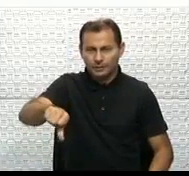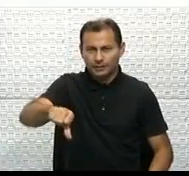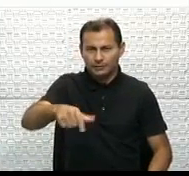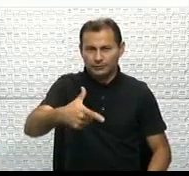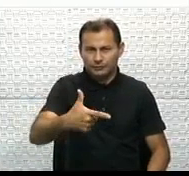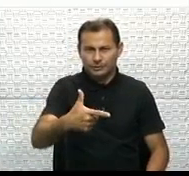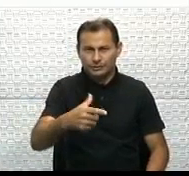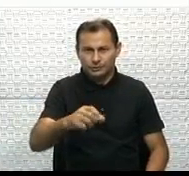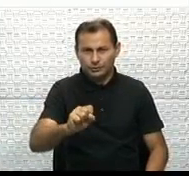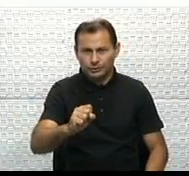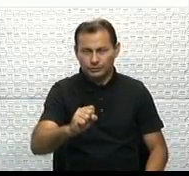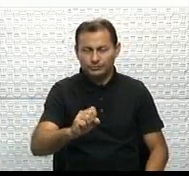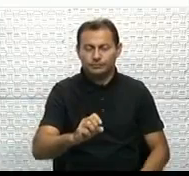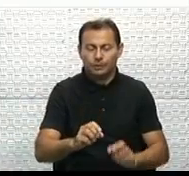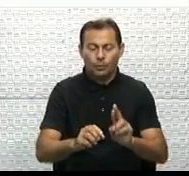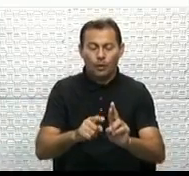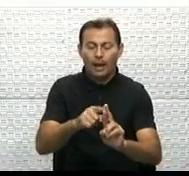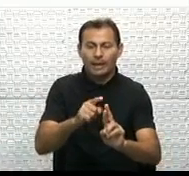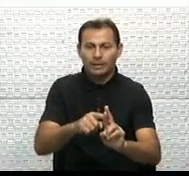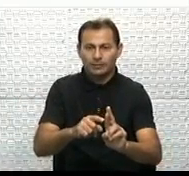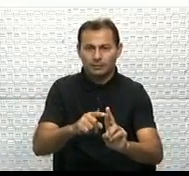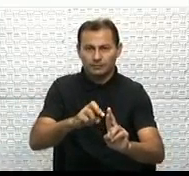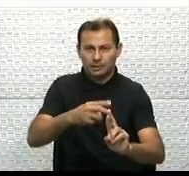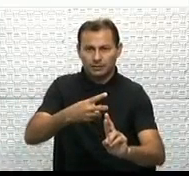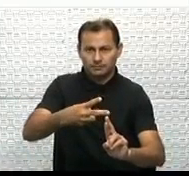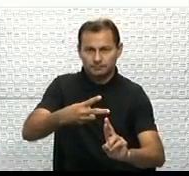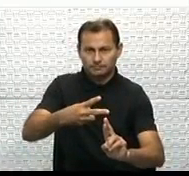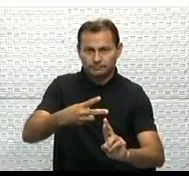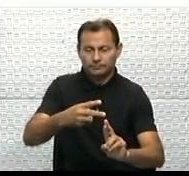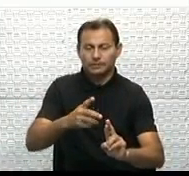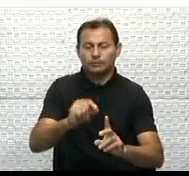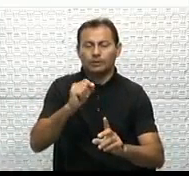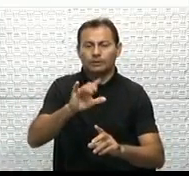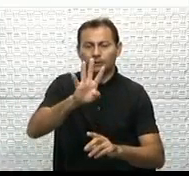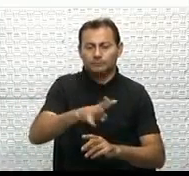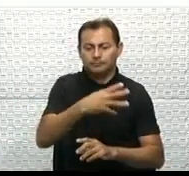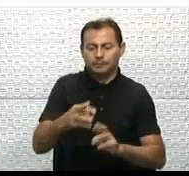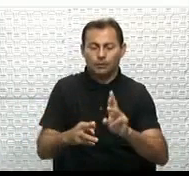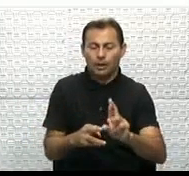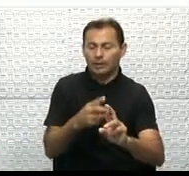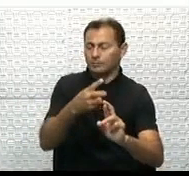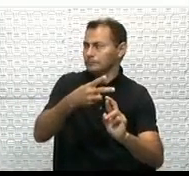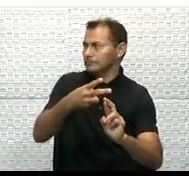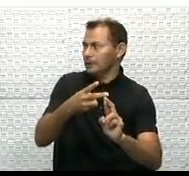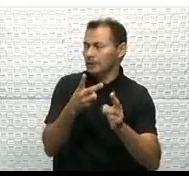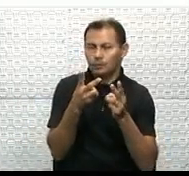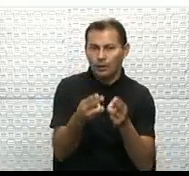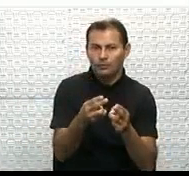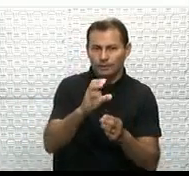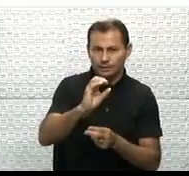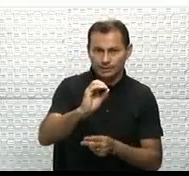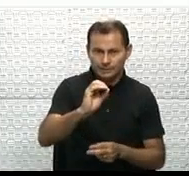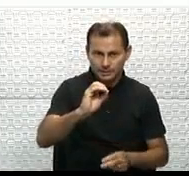0,928. O r quadrado que eu falei, quando você escolher essa opção no Excel, o r quadrado será igual